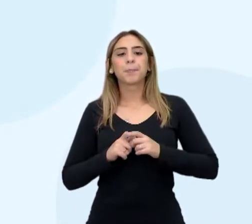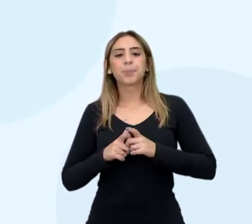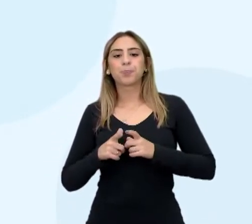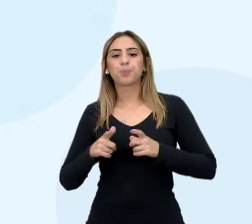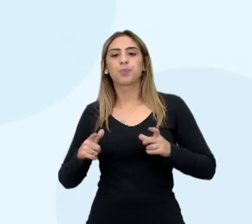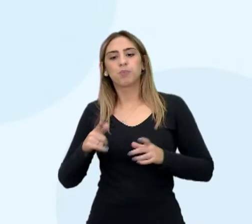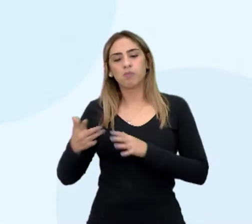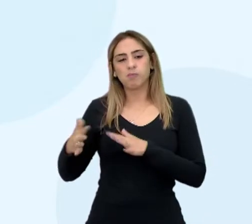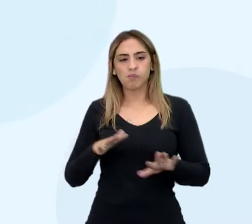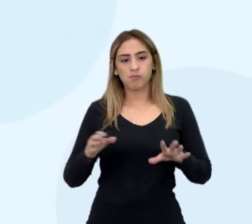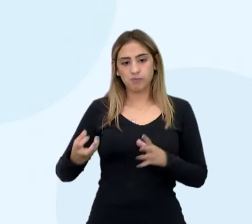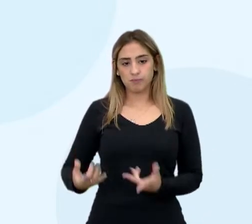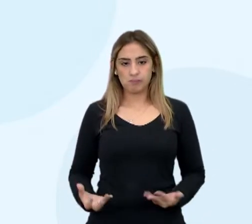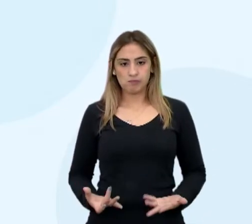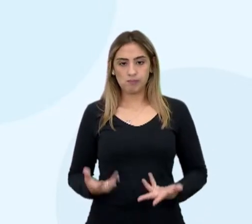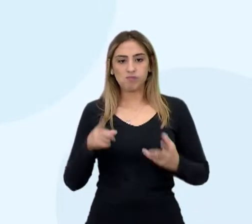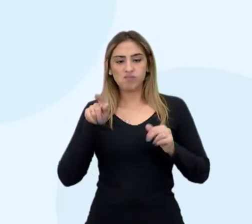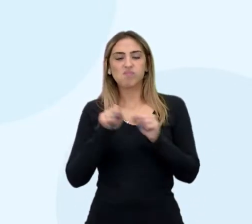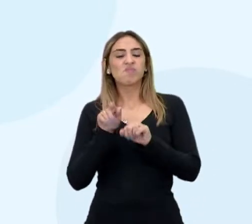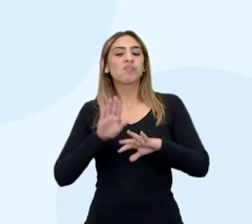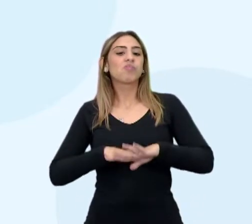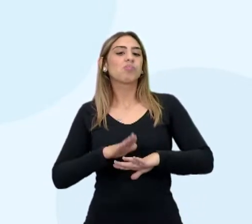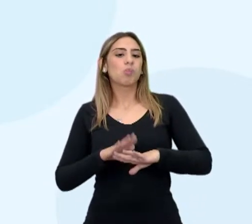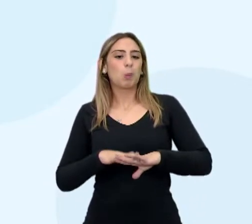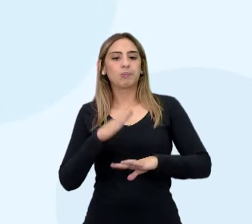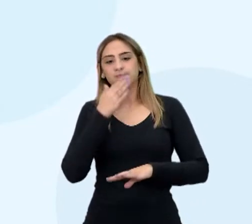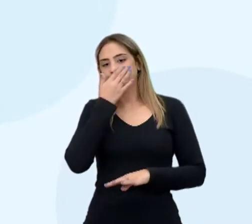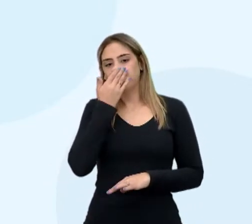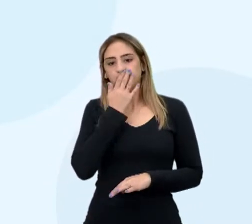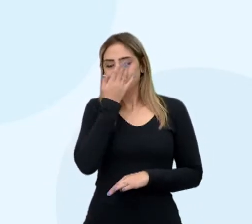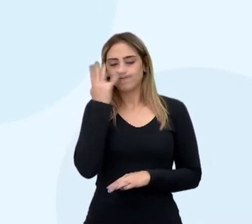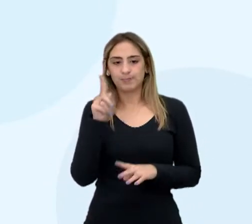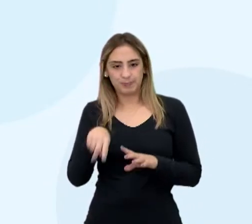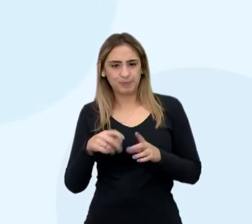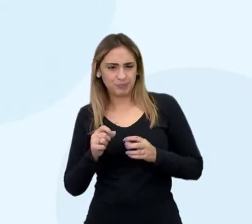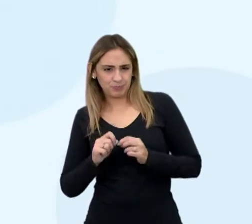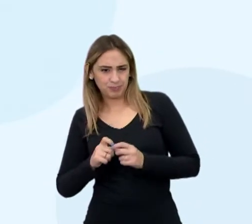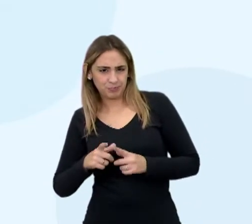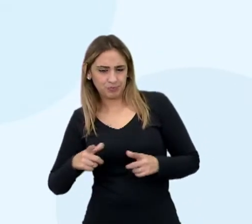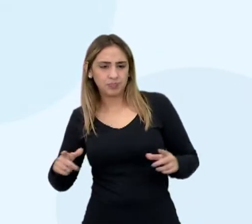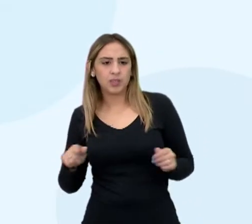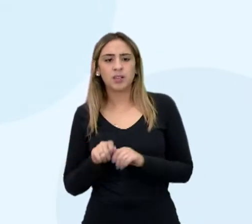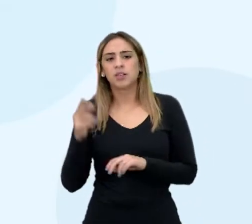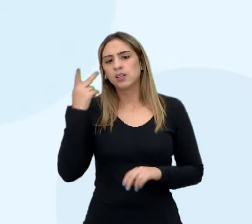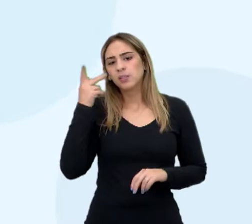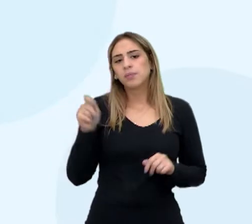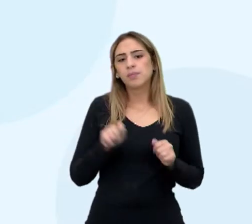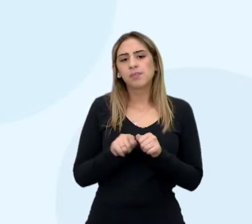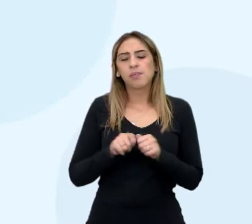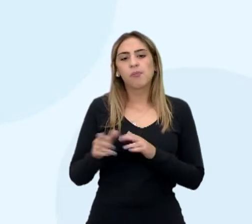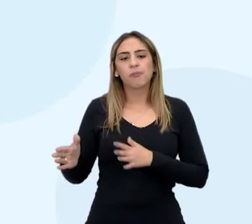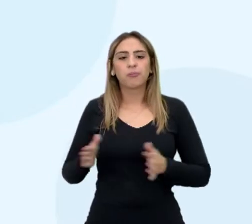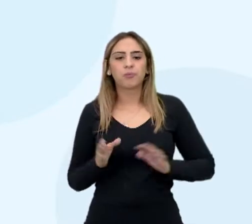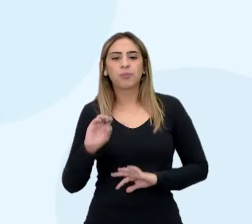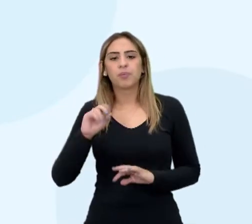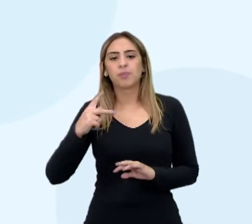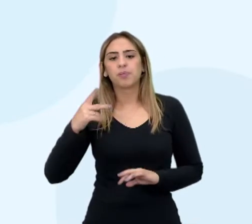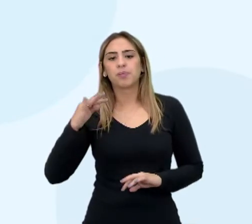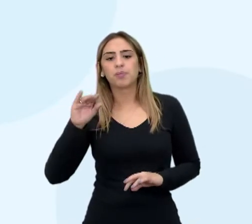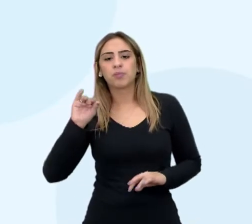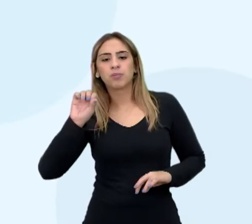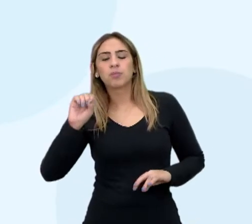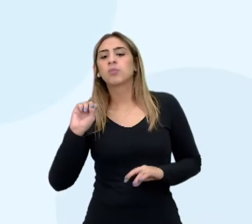que o movimento do solo é registrado. Esta amplificação é normalmente feita por meios ópticos